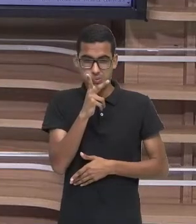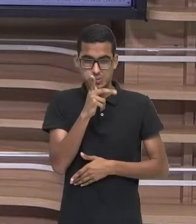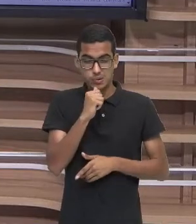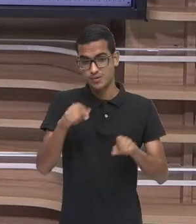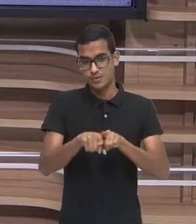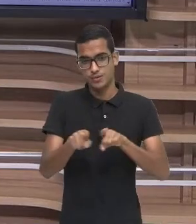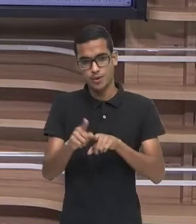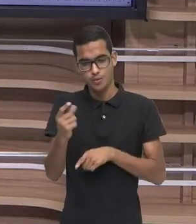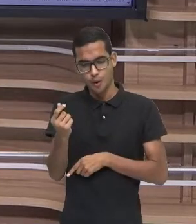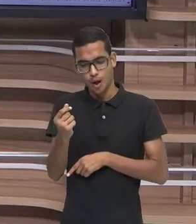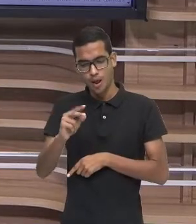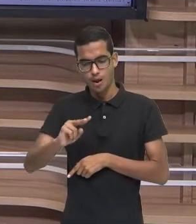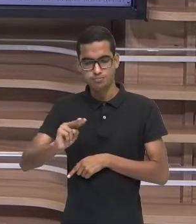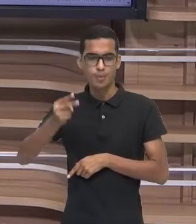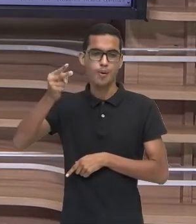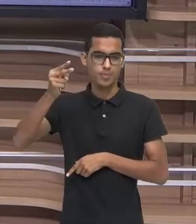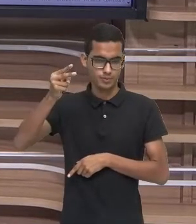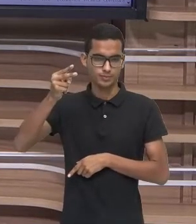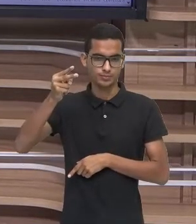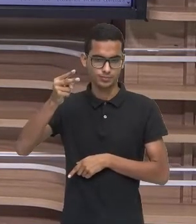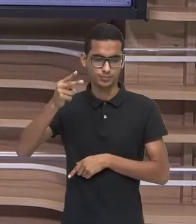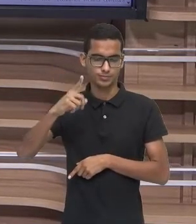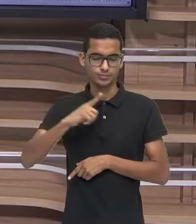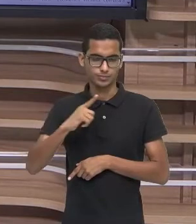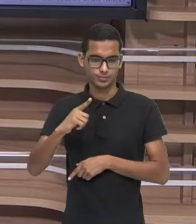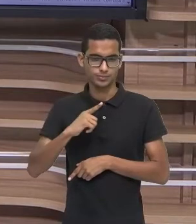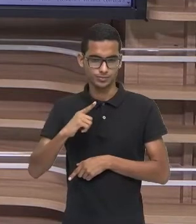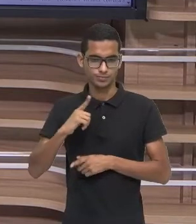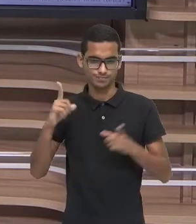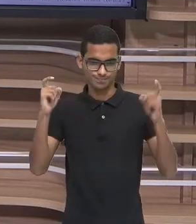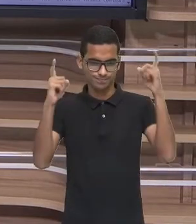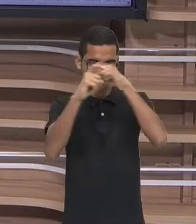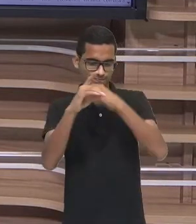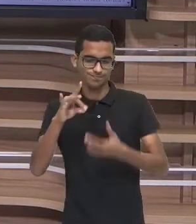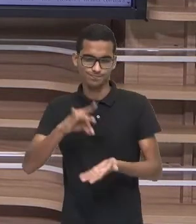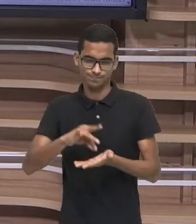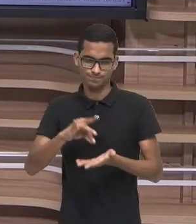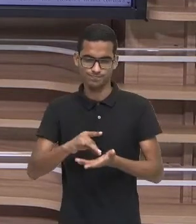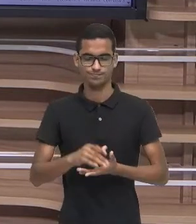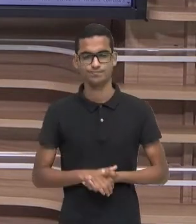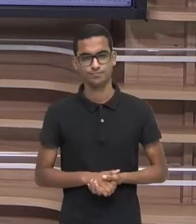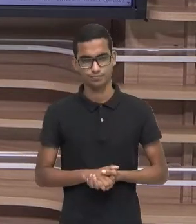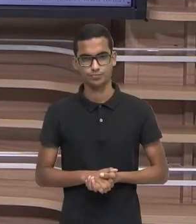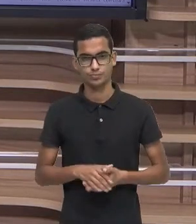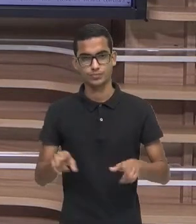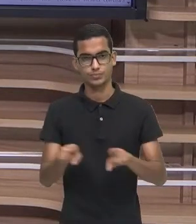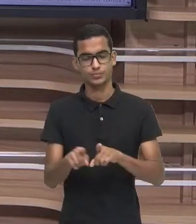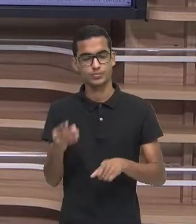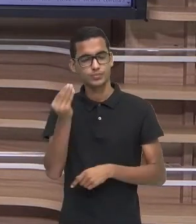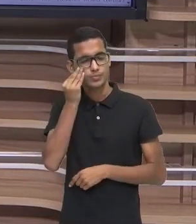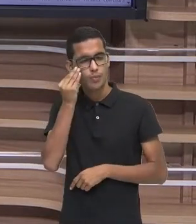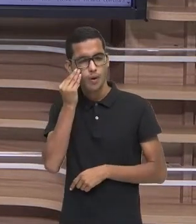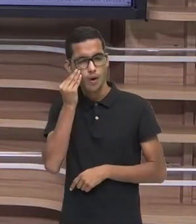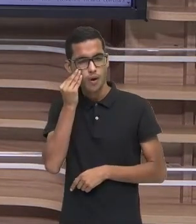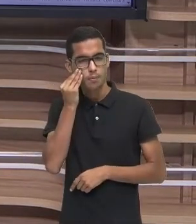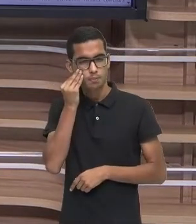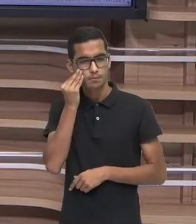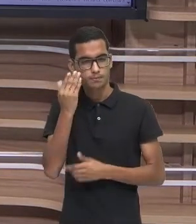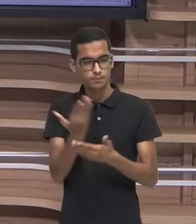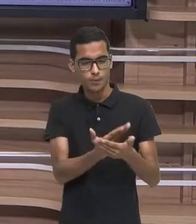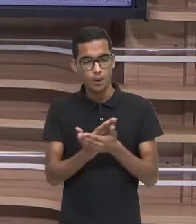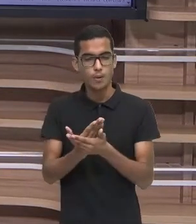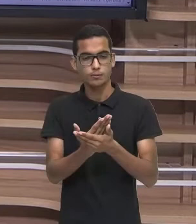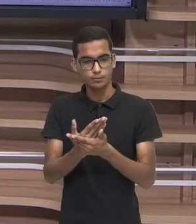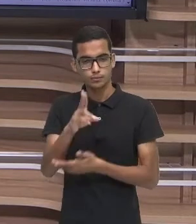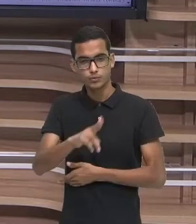a gente observa que vai existir essas certas dificuldades. Ok? Mas a gente também vai verificar aí esses estudos nos nossos